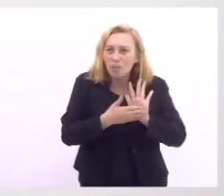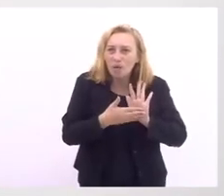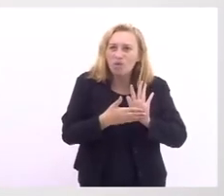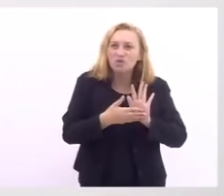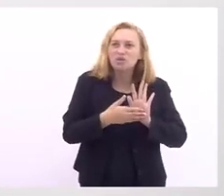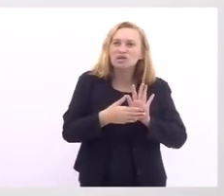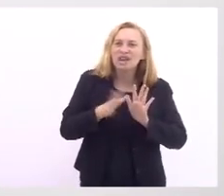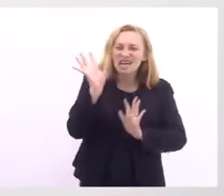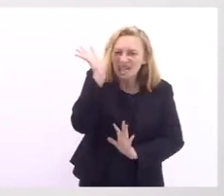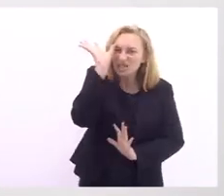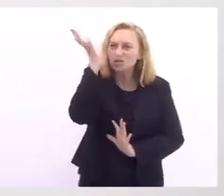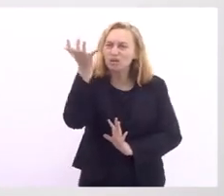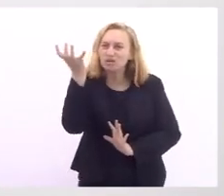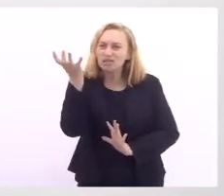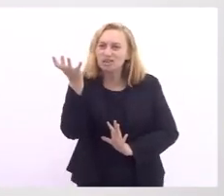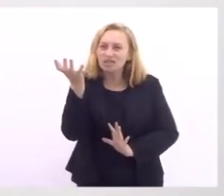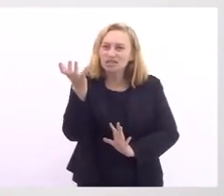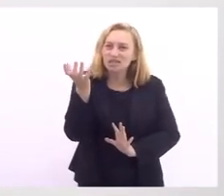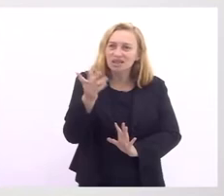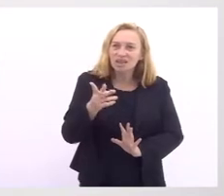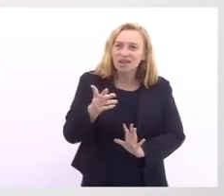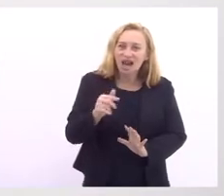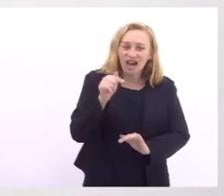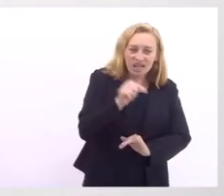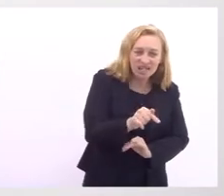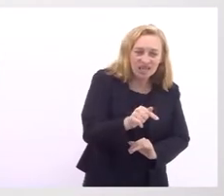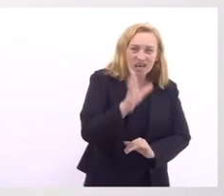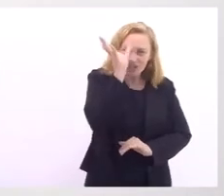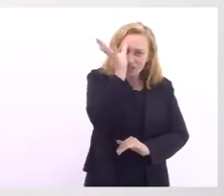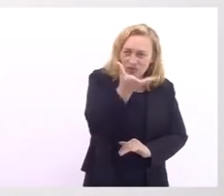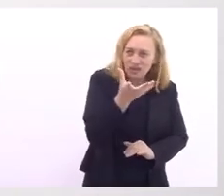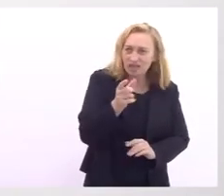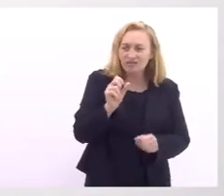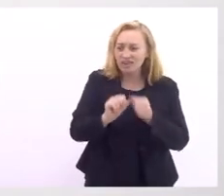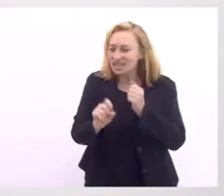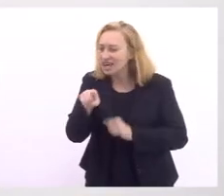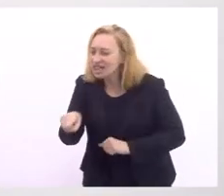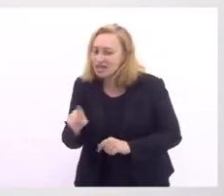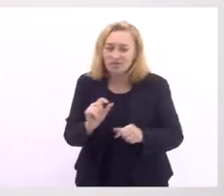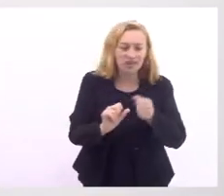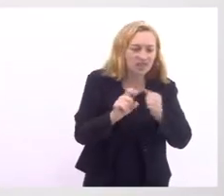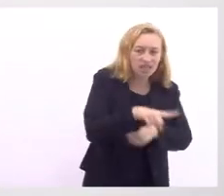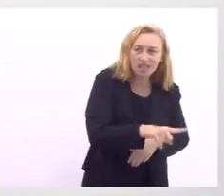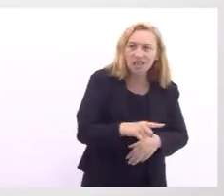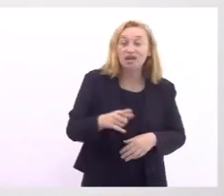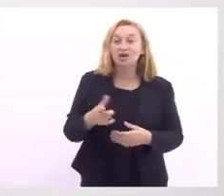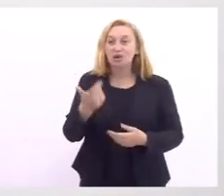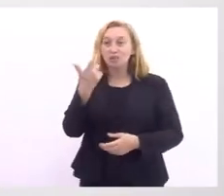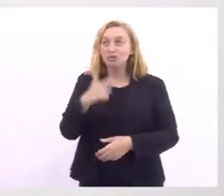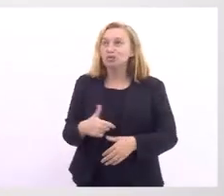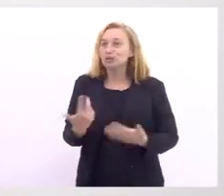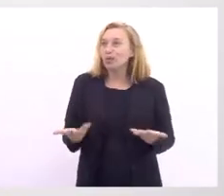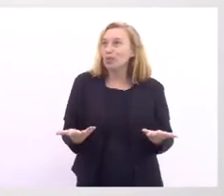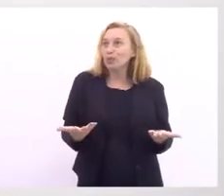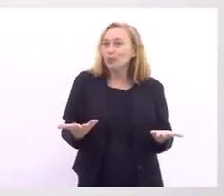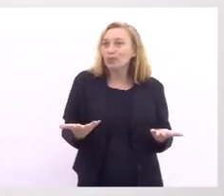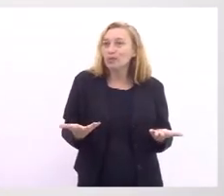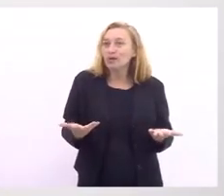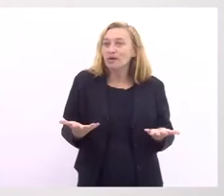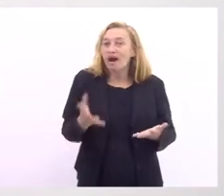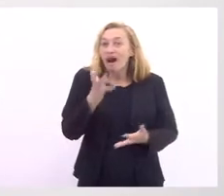trazemos solução e dizer né daqui que vem solução dá para fazer dá para fazer assim eu sou uma